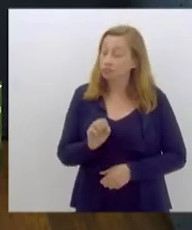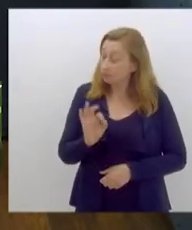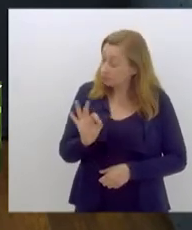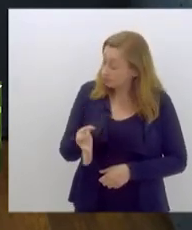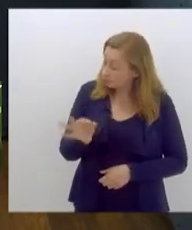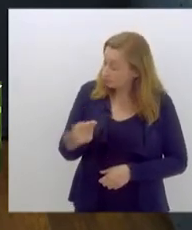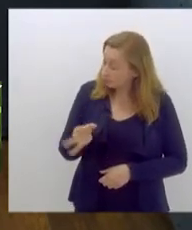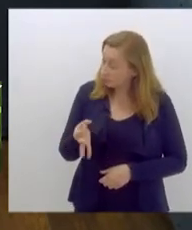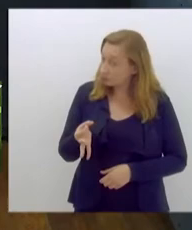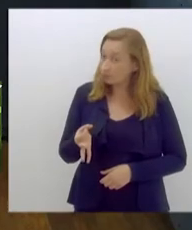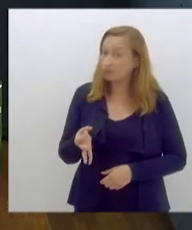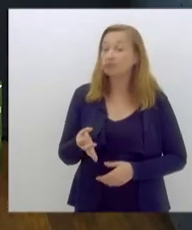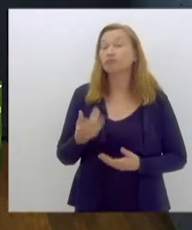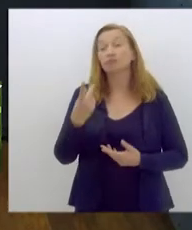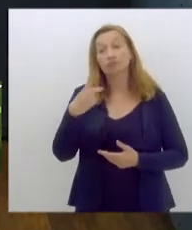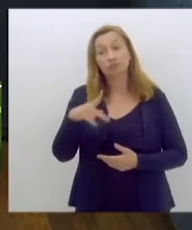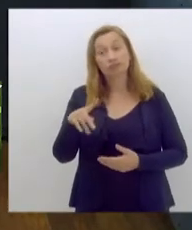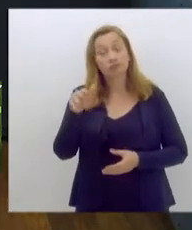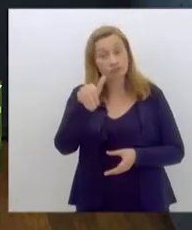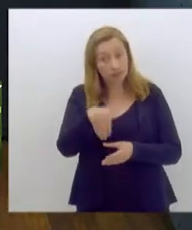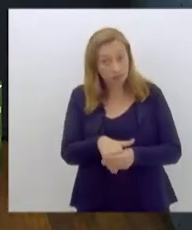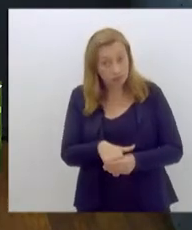Evidentemente, com o seu voto